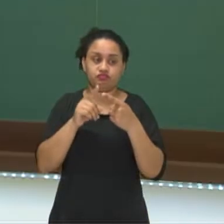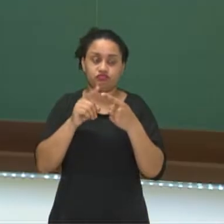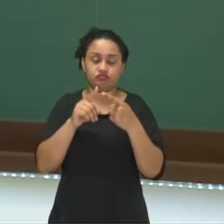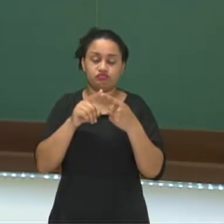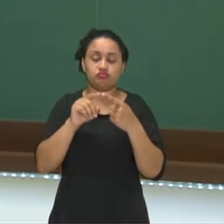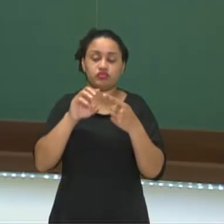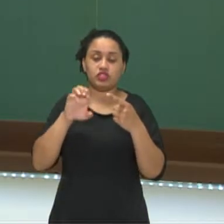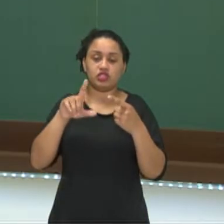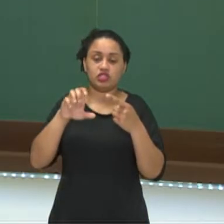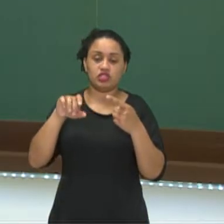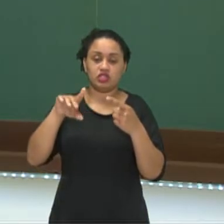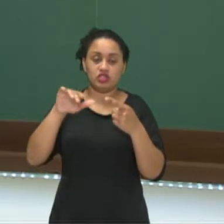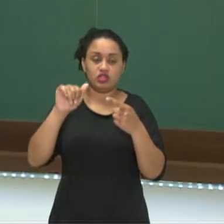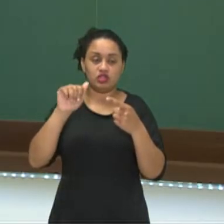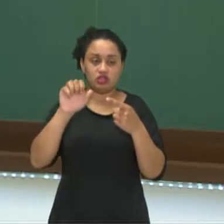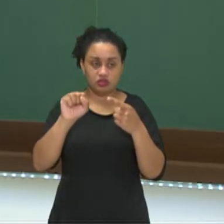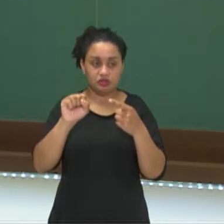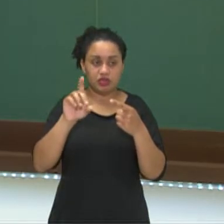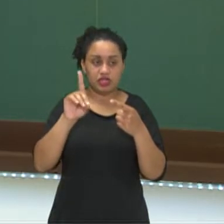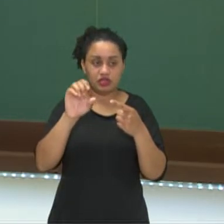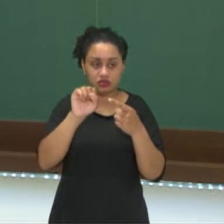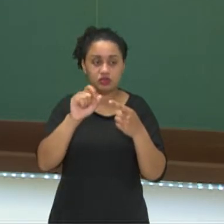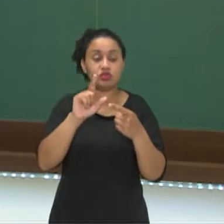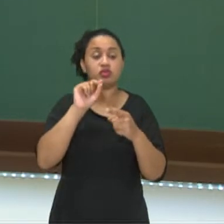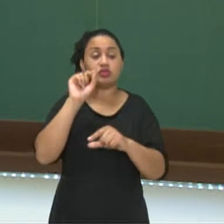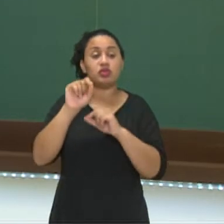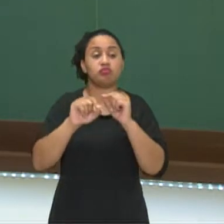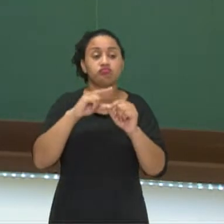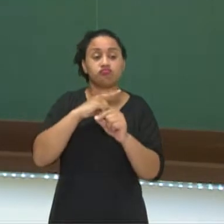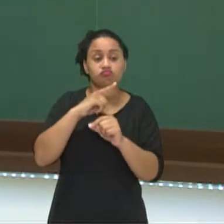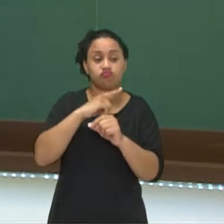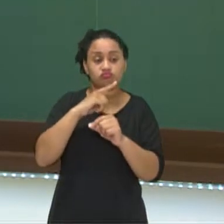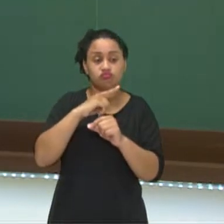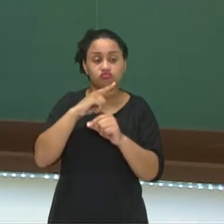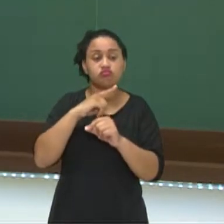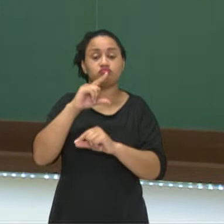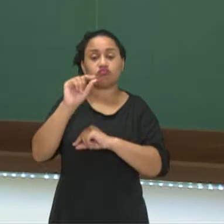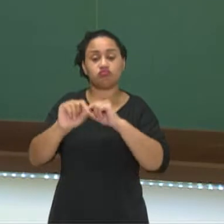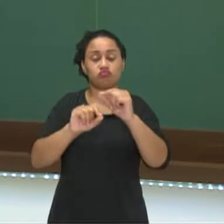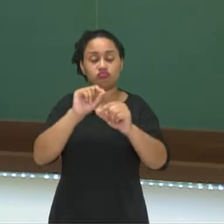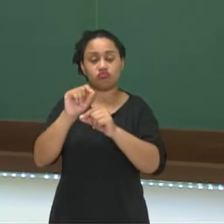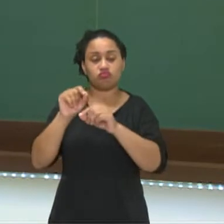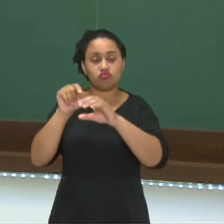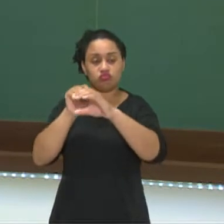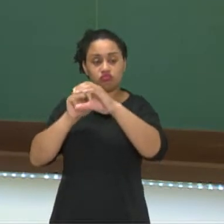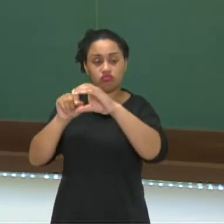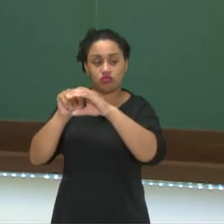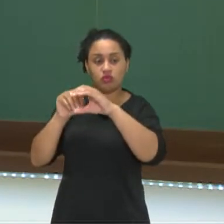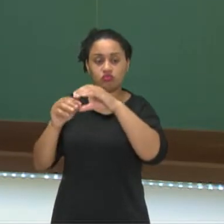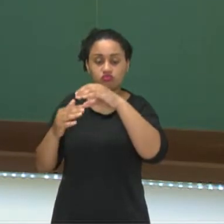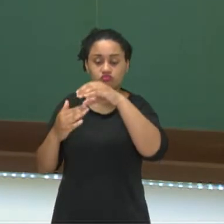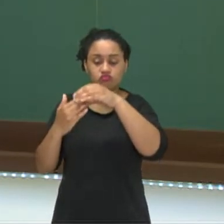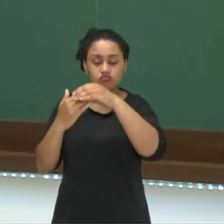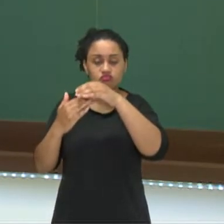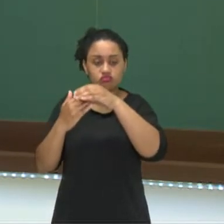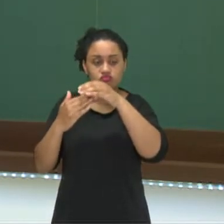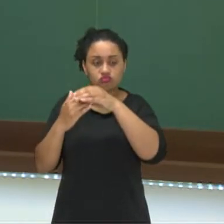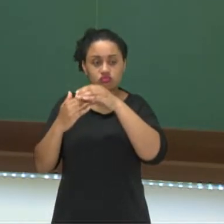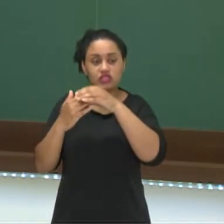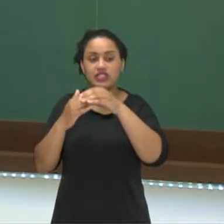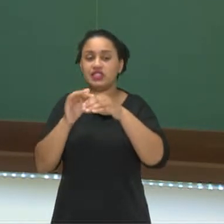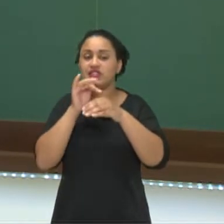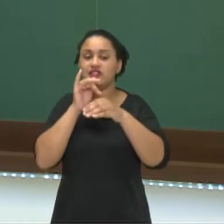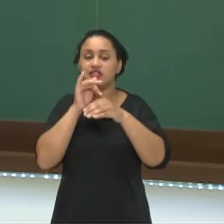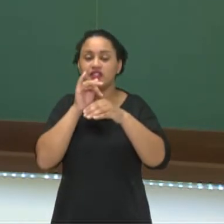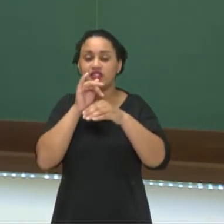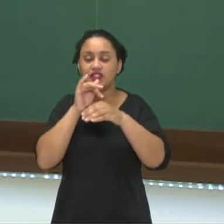organismos celomados são os organismos que vão ter essa presença dessa cavidade, como, por exemplo, o